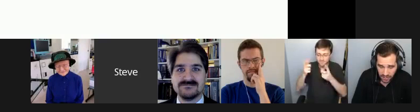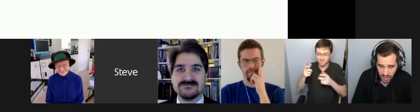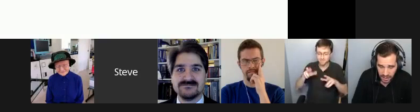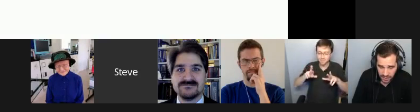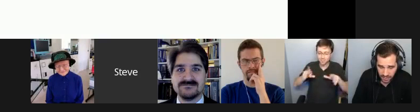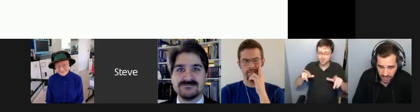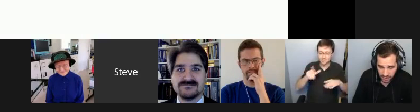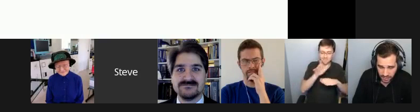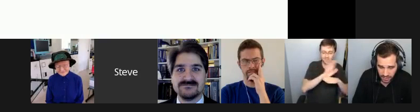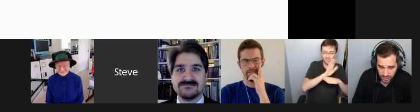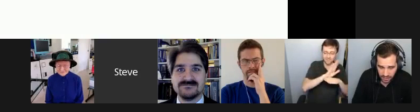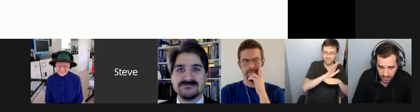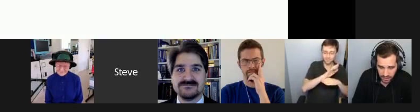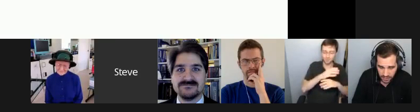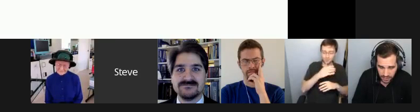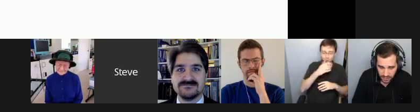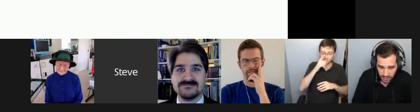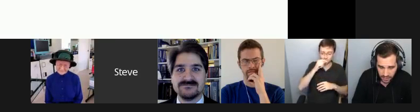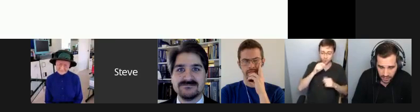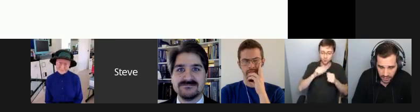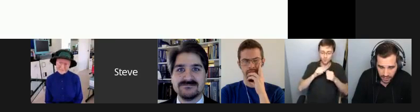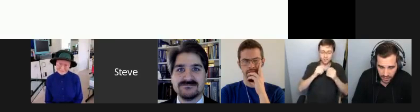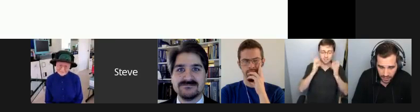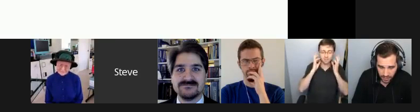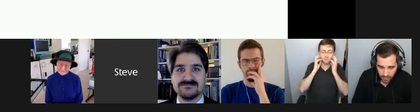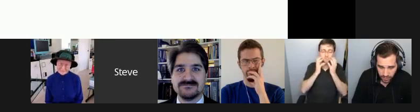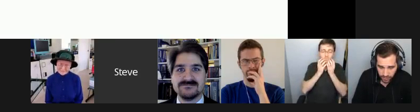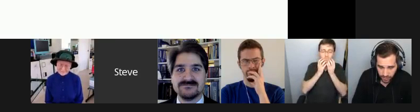o signwriting.